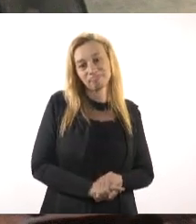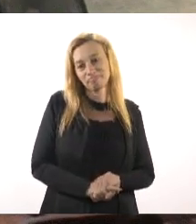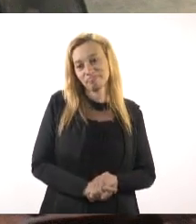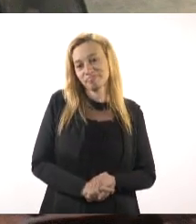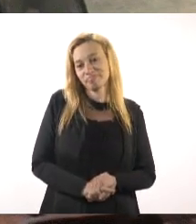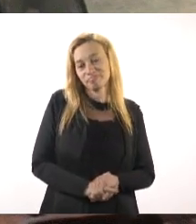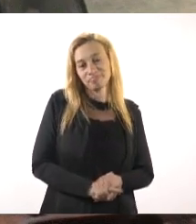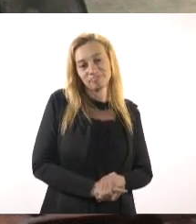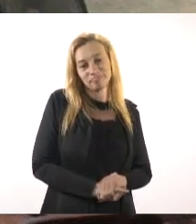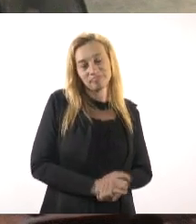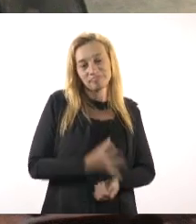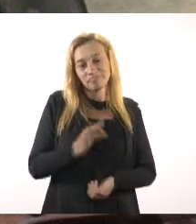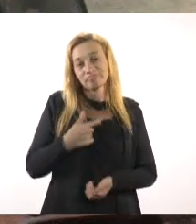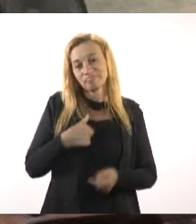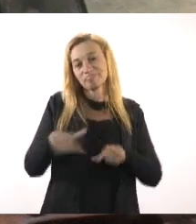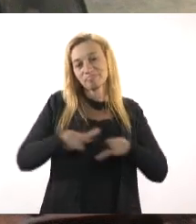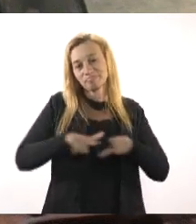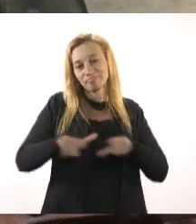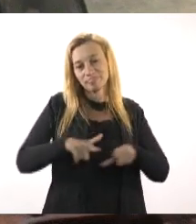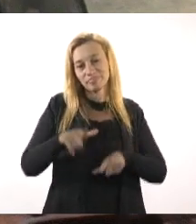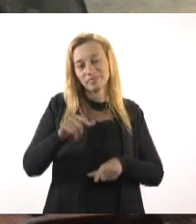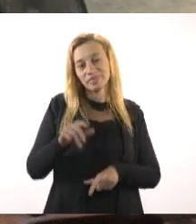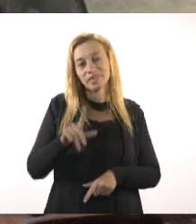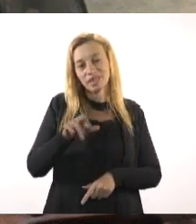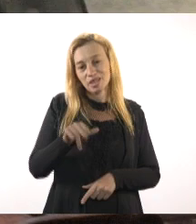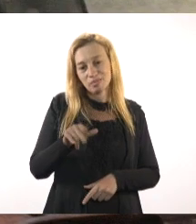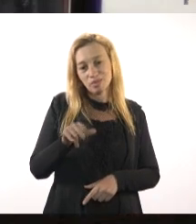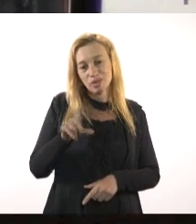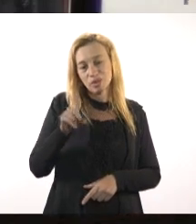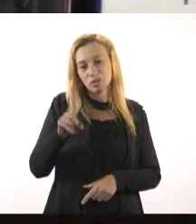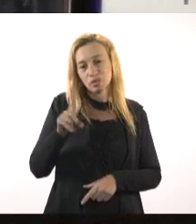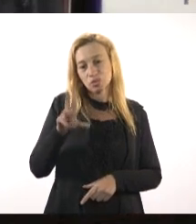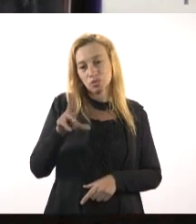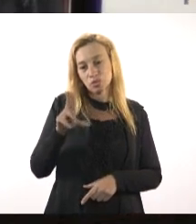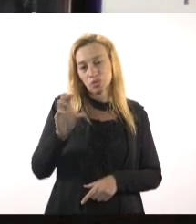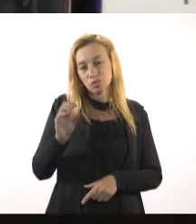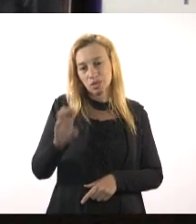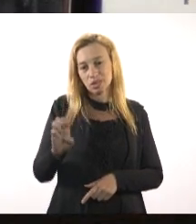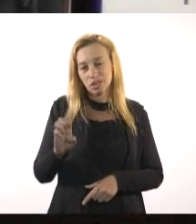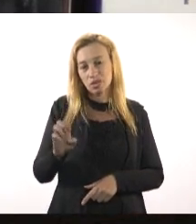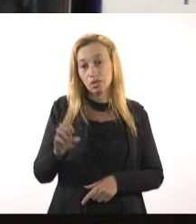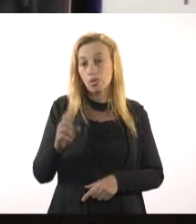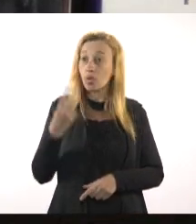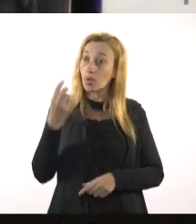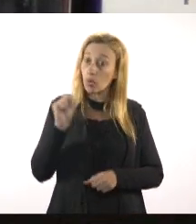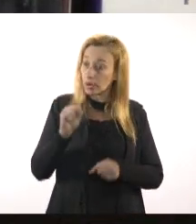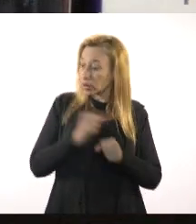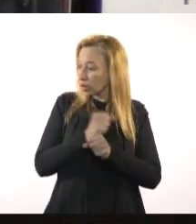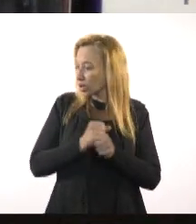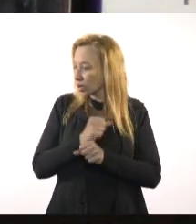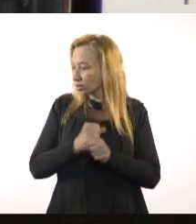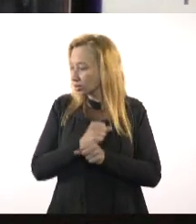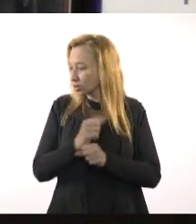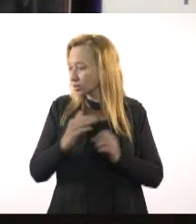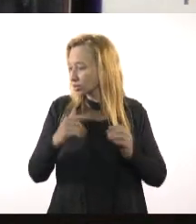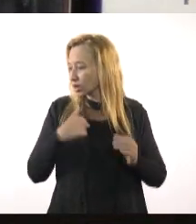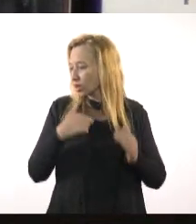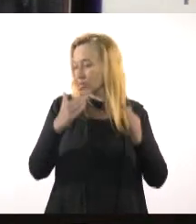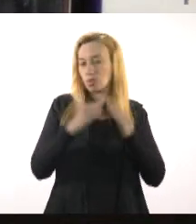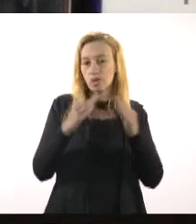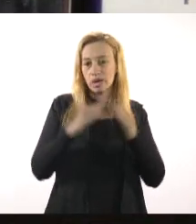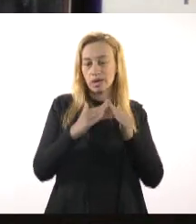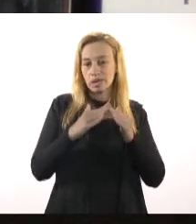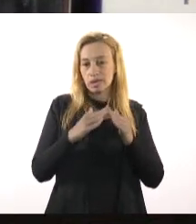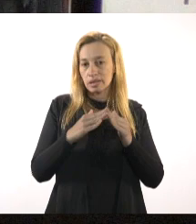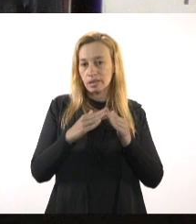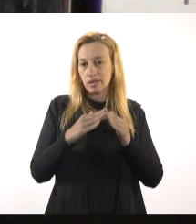Pelo fato de eu ter trabalhado com a irmã Dulce 8 anos de minha vida na Bahia, quando eu morei na Bahia. E depois, representando também a pastoral do